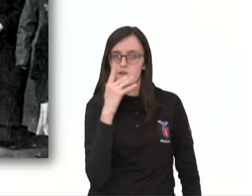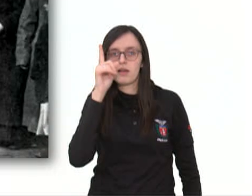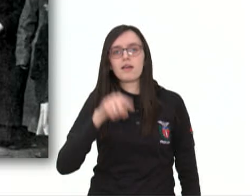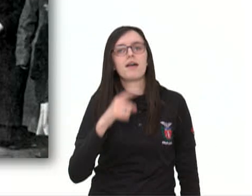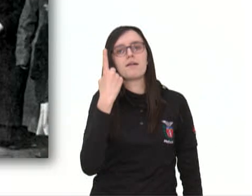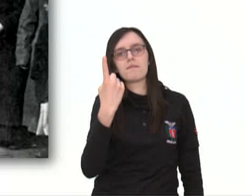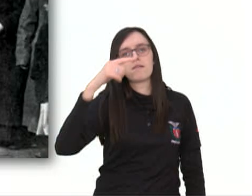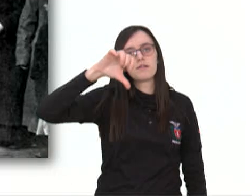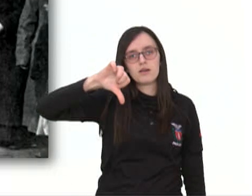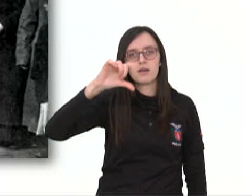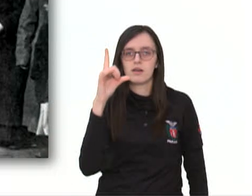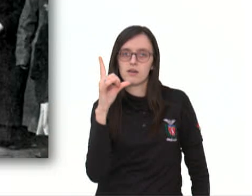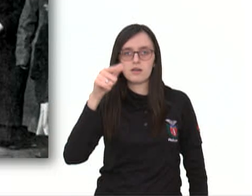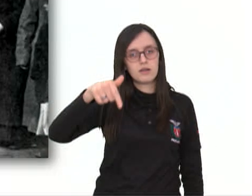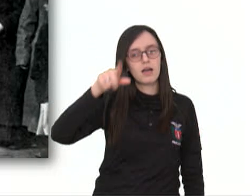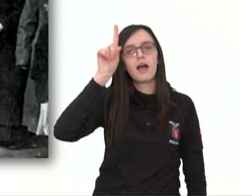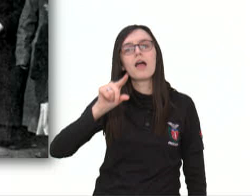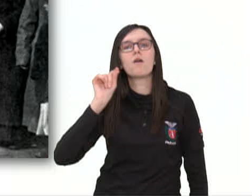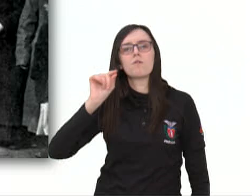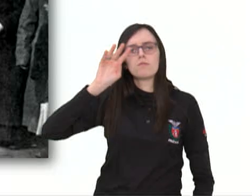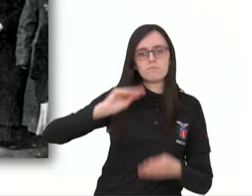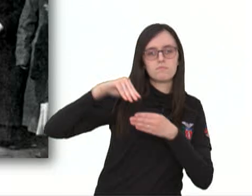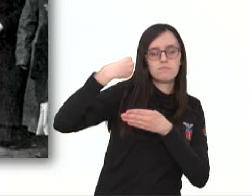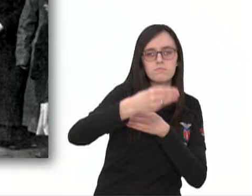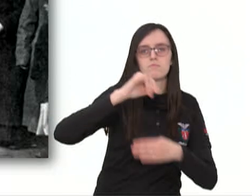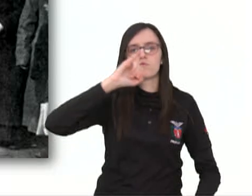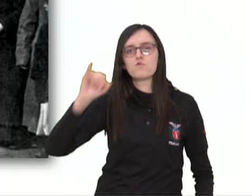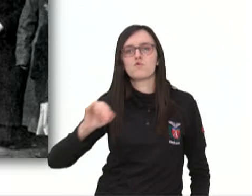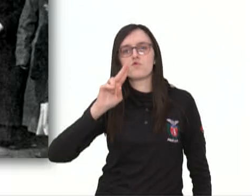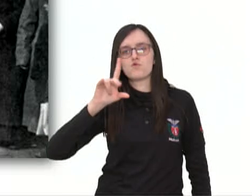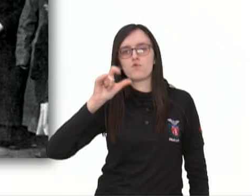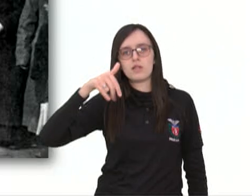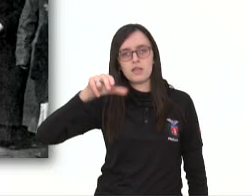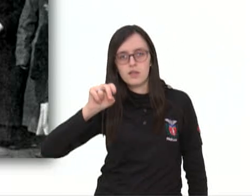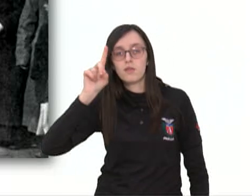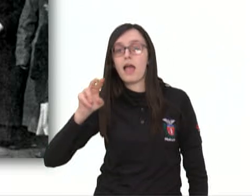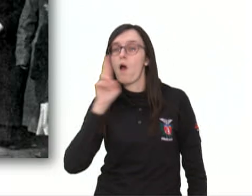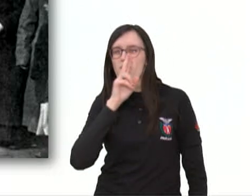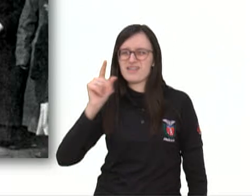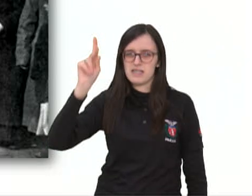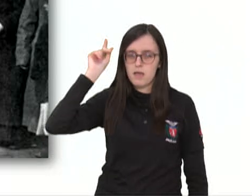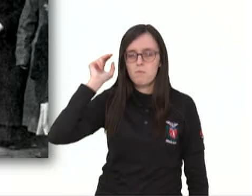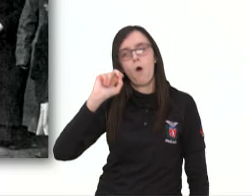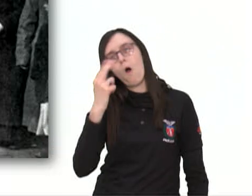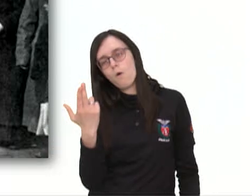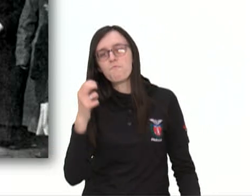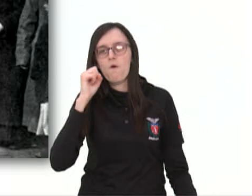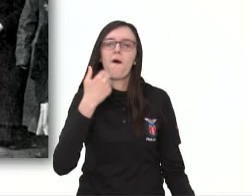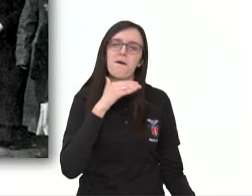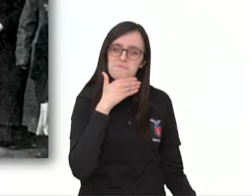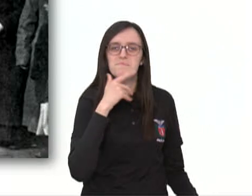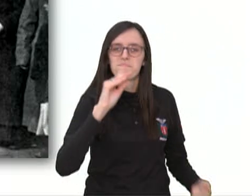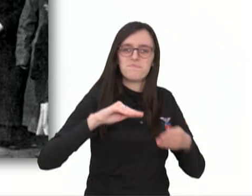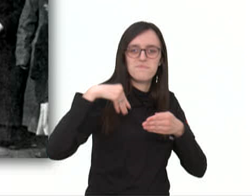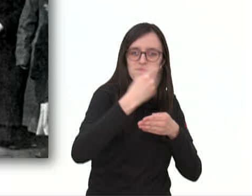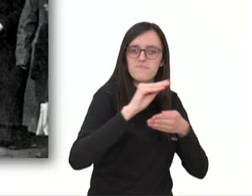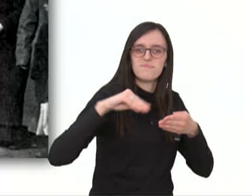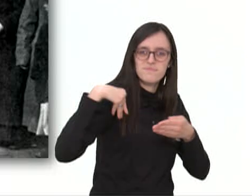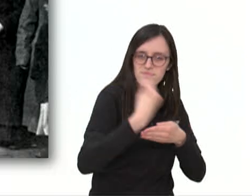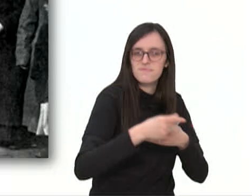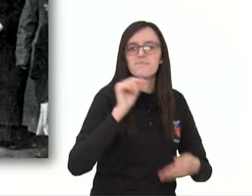de 1917, pelo calendário juliano russo da época, ou 8 de março